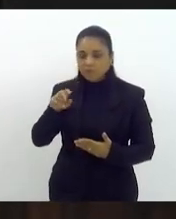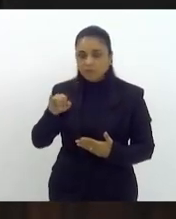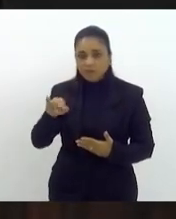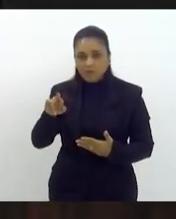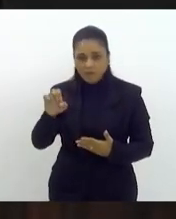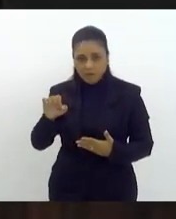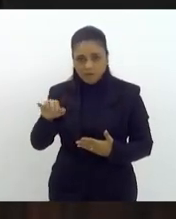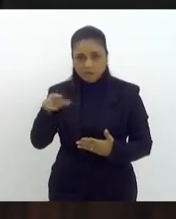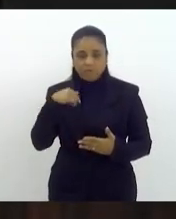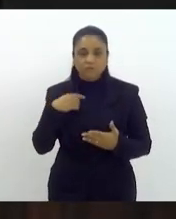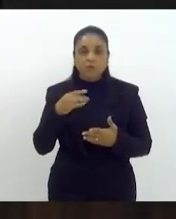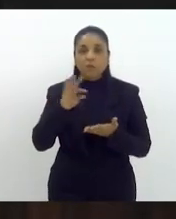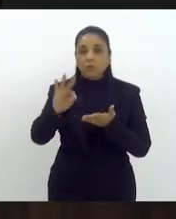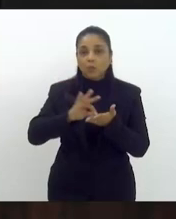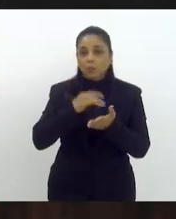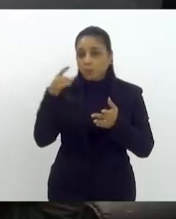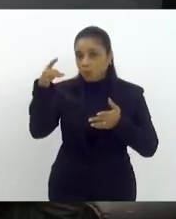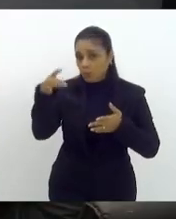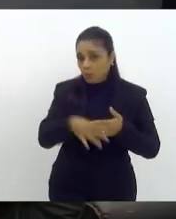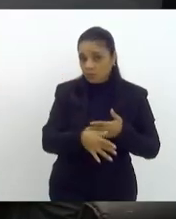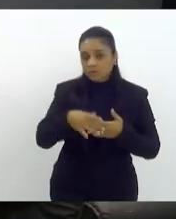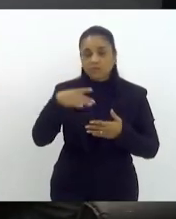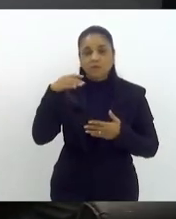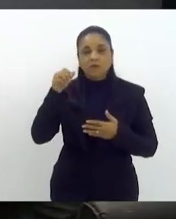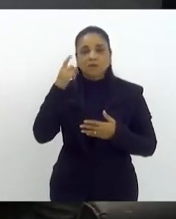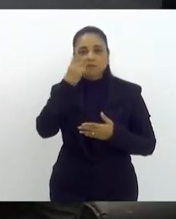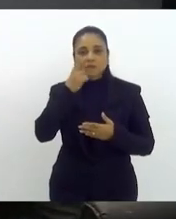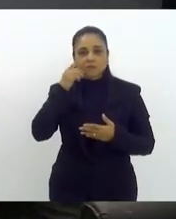Anderson Moraes por favor